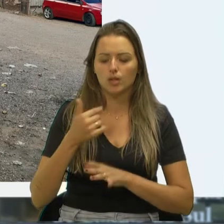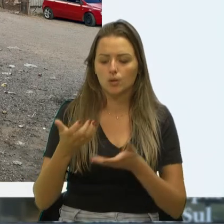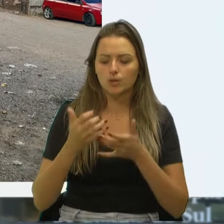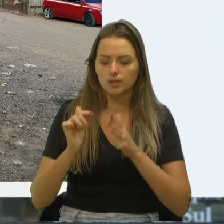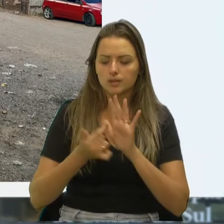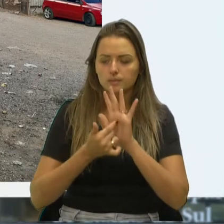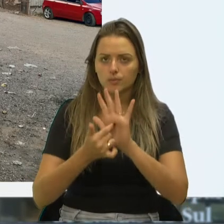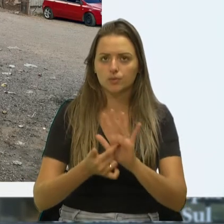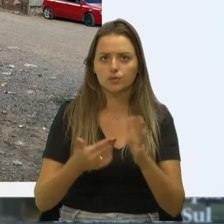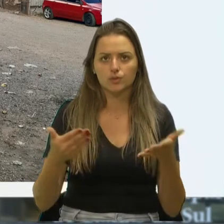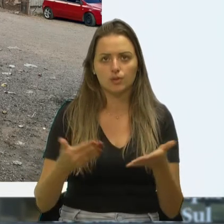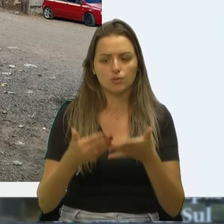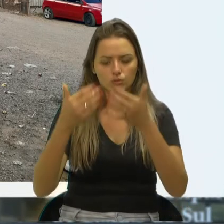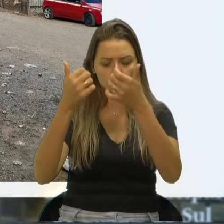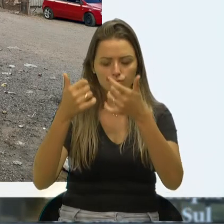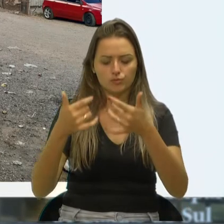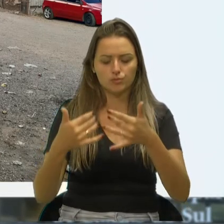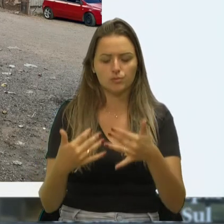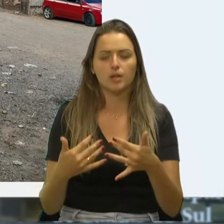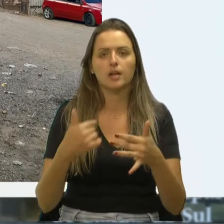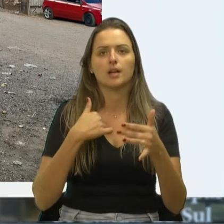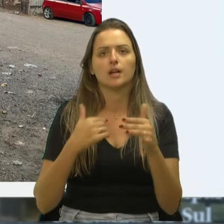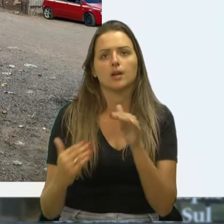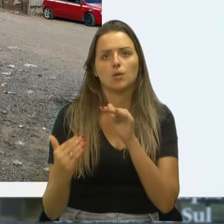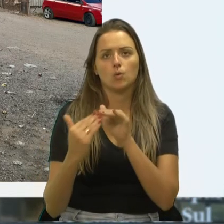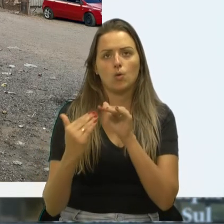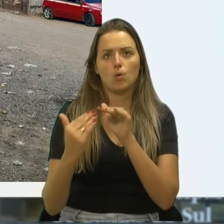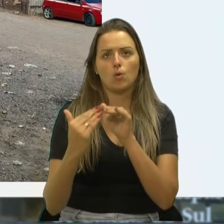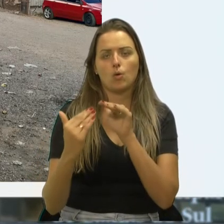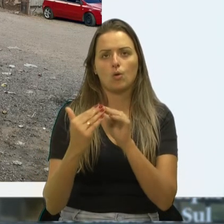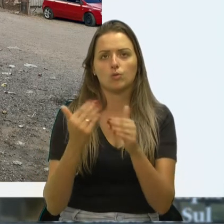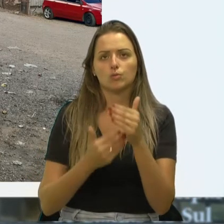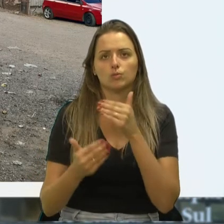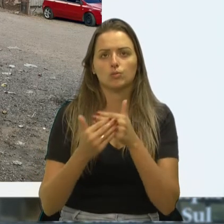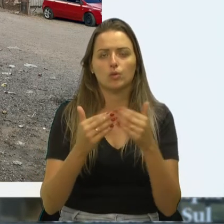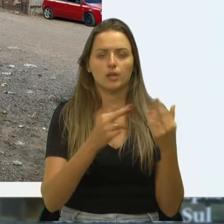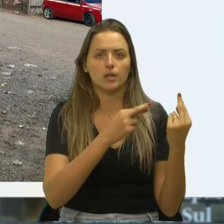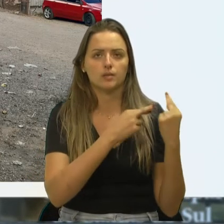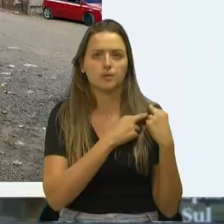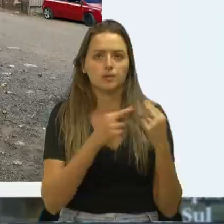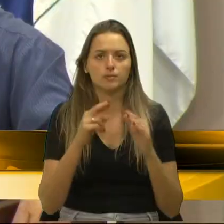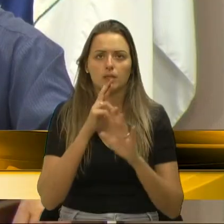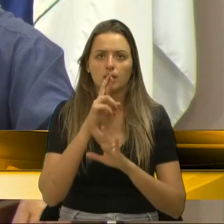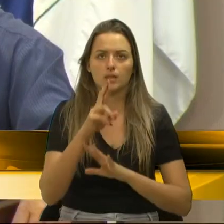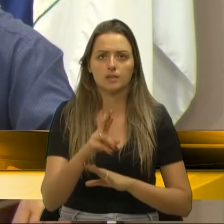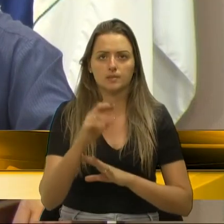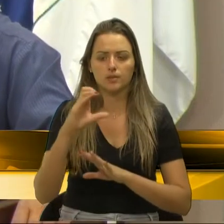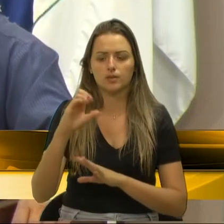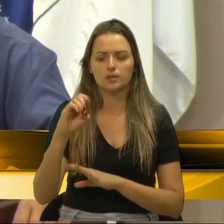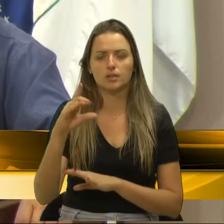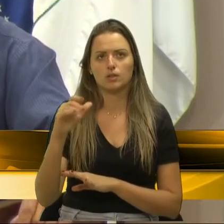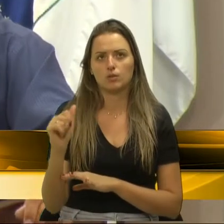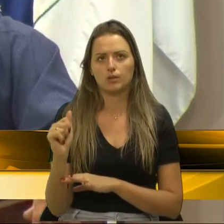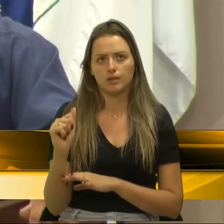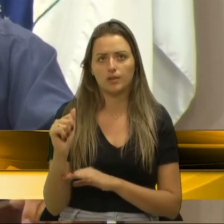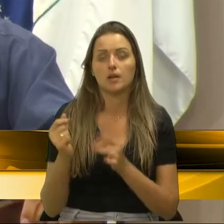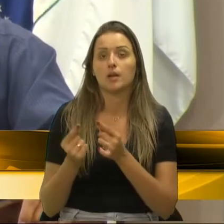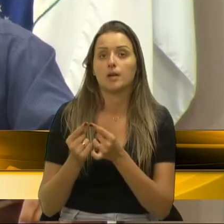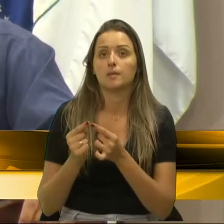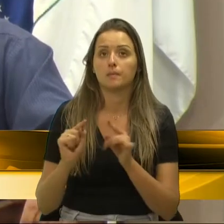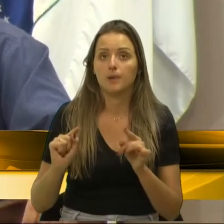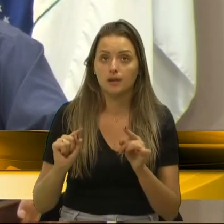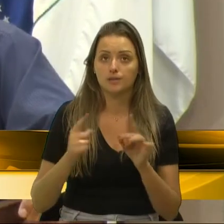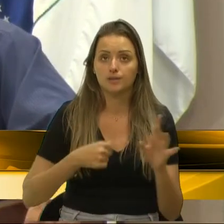mostrar hoje, falar hoje, dizer que concordo com todo o que está escrito aqui na resposta da Codeca, mas